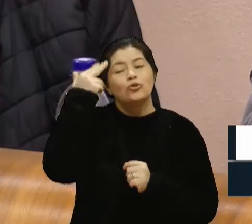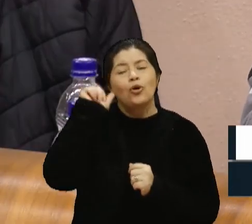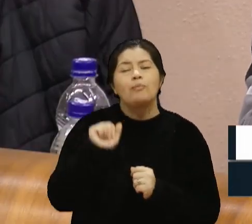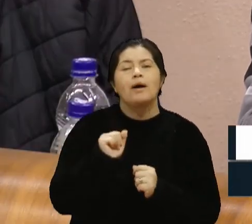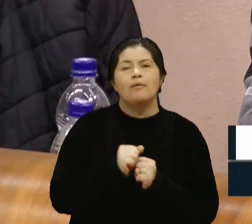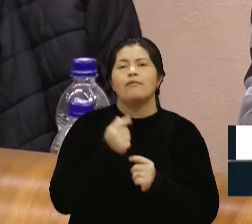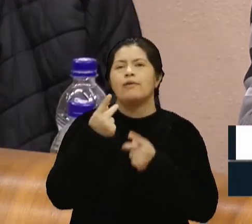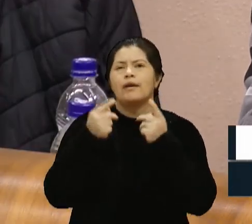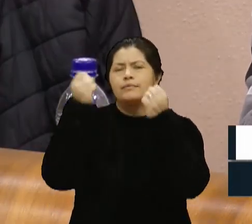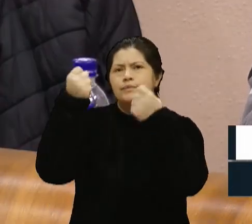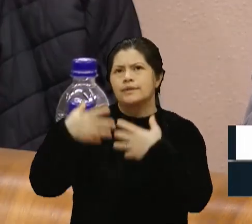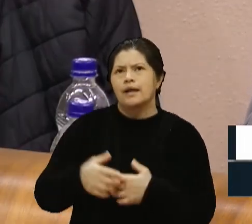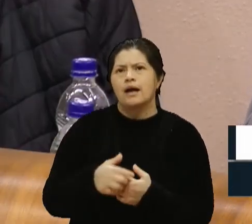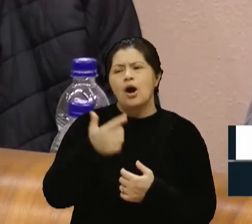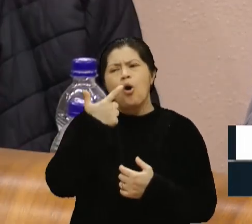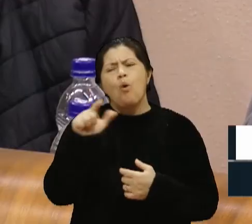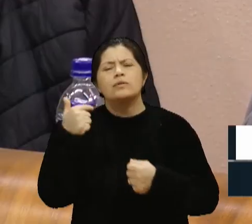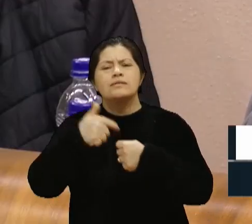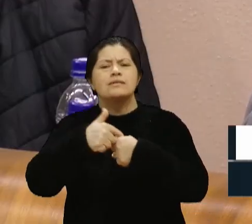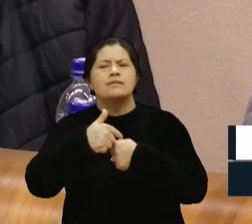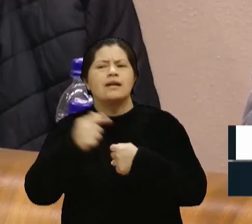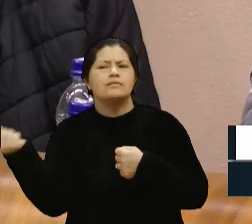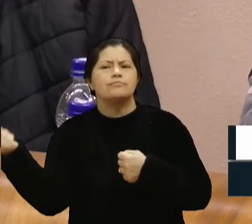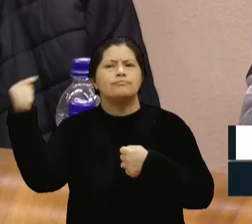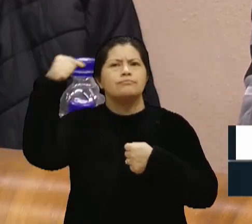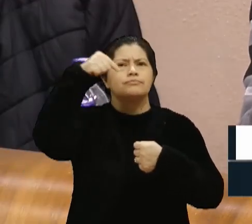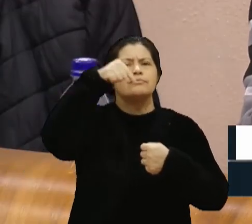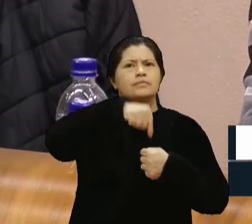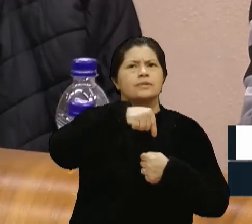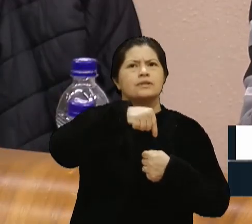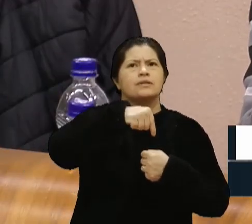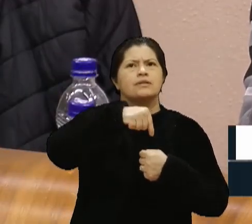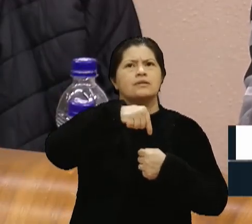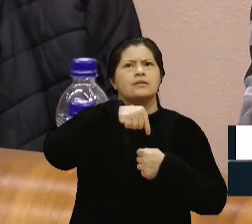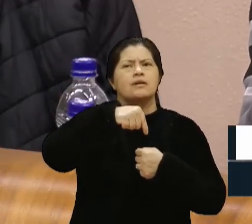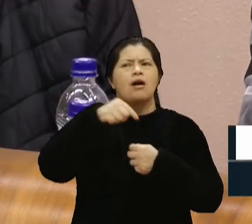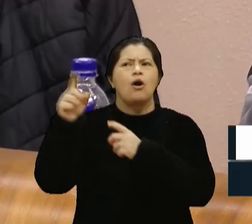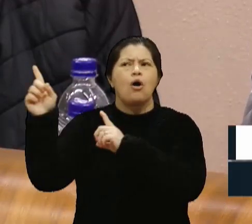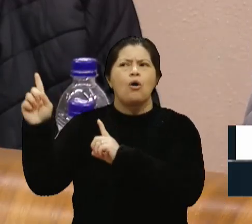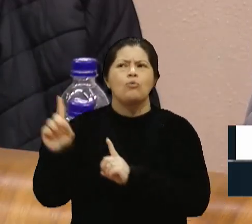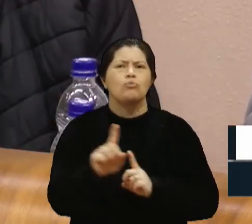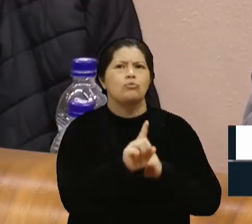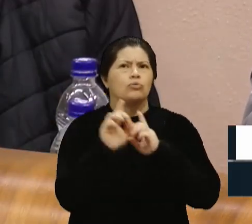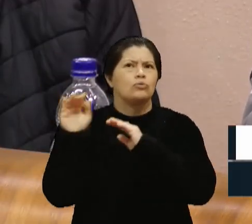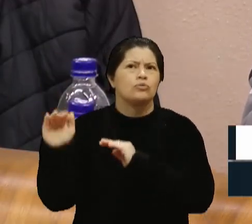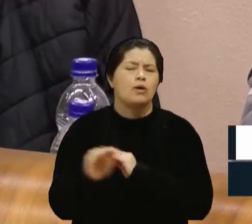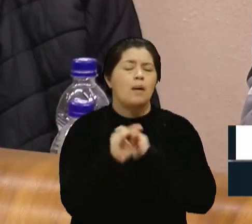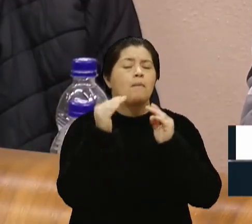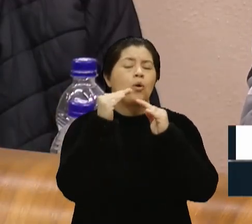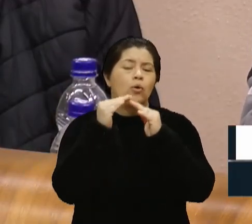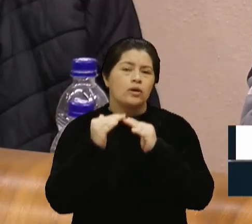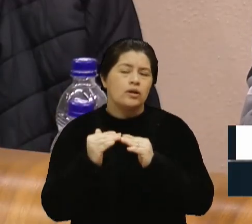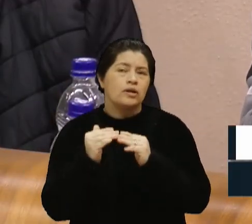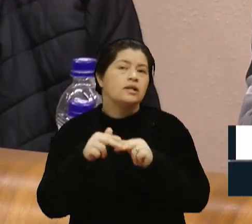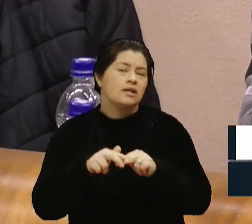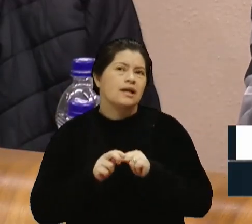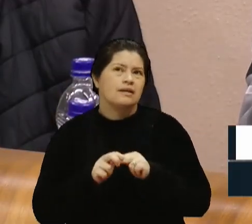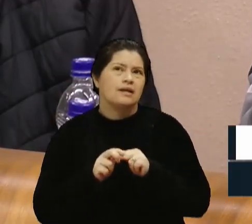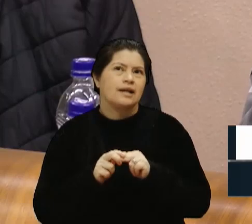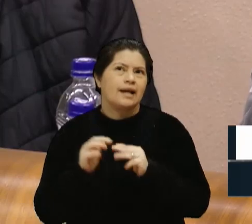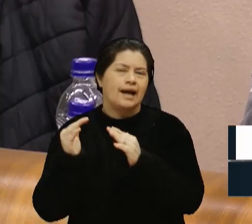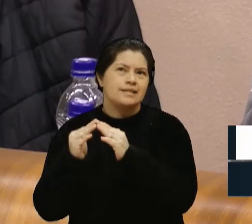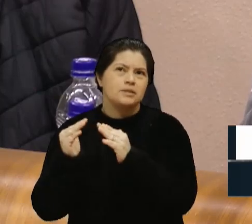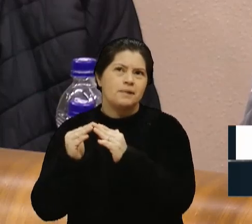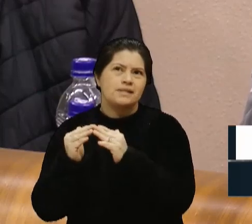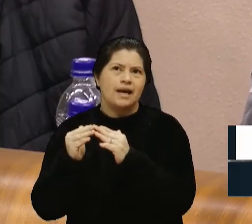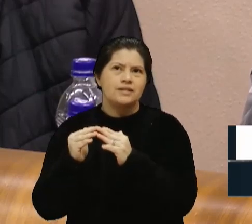seguinte, aquele que veio de outra cidade, que está de passagem por aqui, por isso que vai para uma casa de passagem nossa, e que a